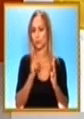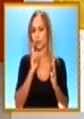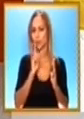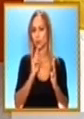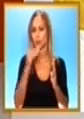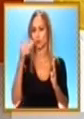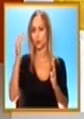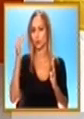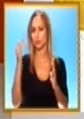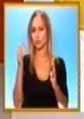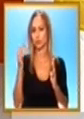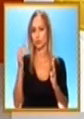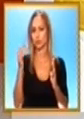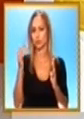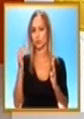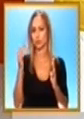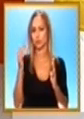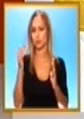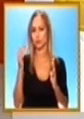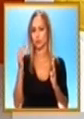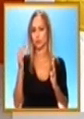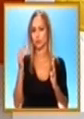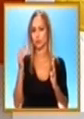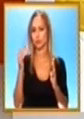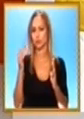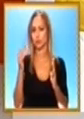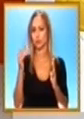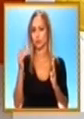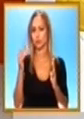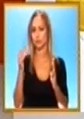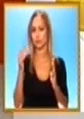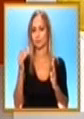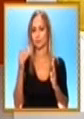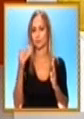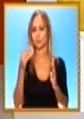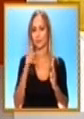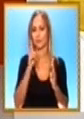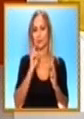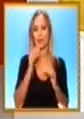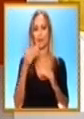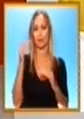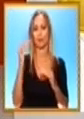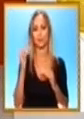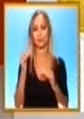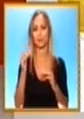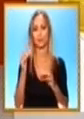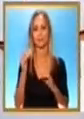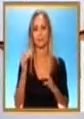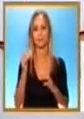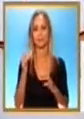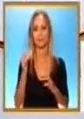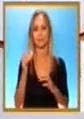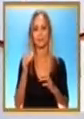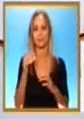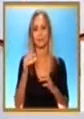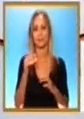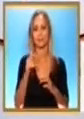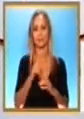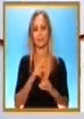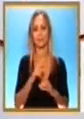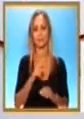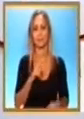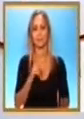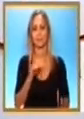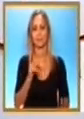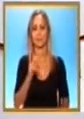o estrangeiro, para os pobrezinhos? Olha, a miúda que foi para o estrangeiro, tão querida. Não, eu acho que o caso que era dela,